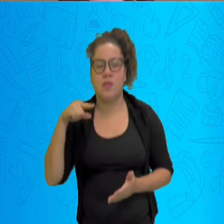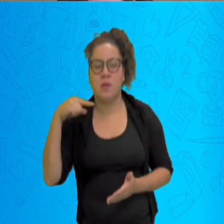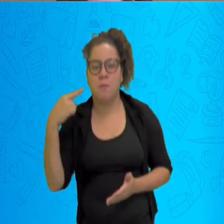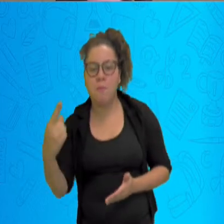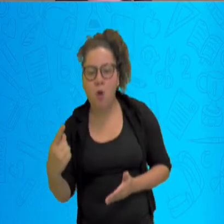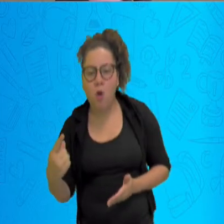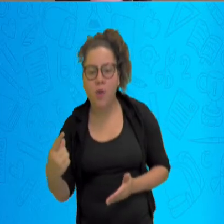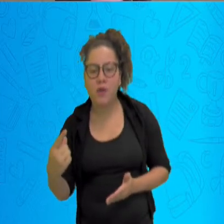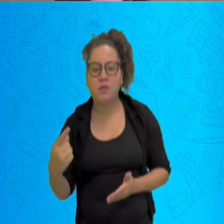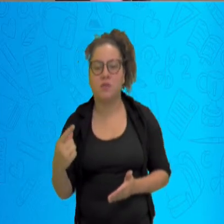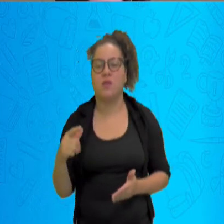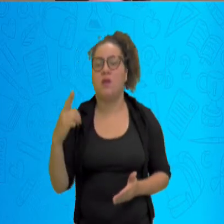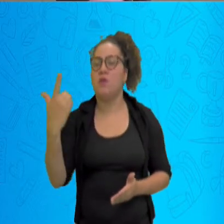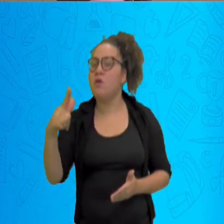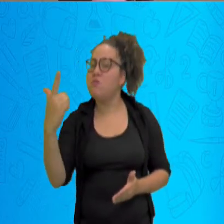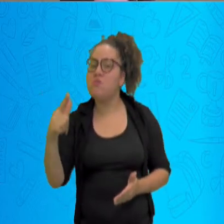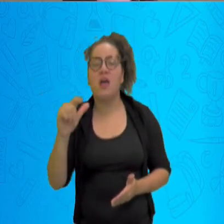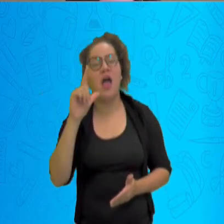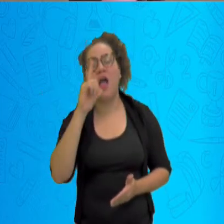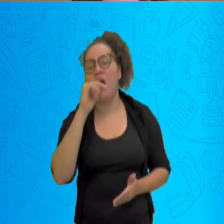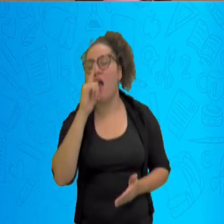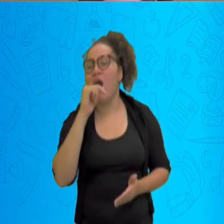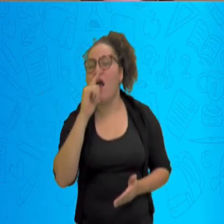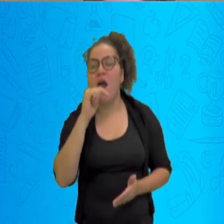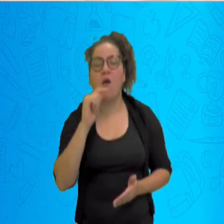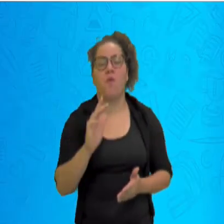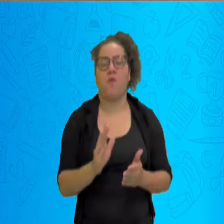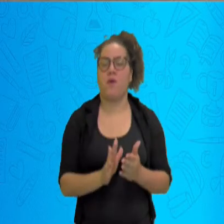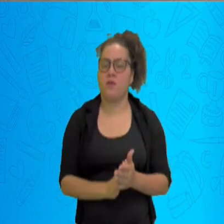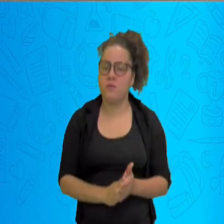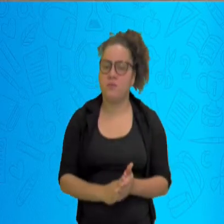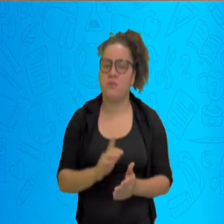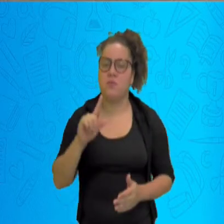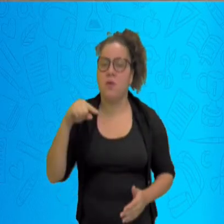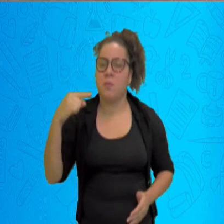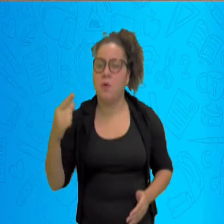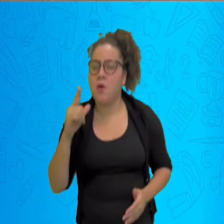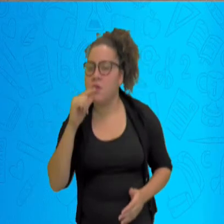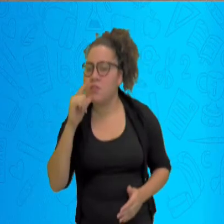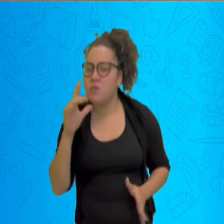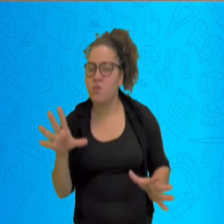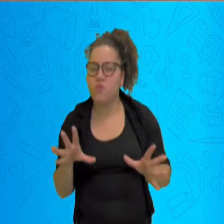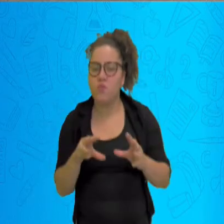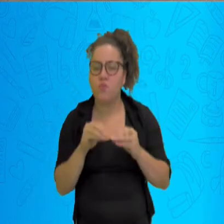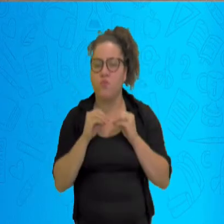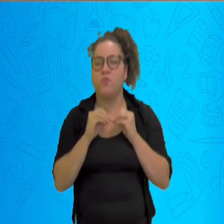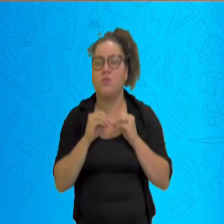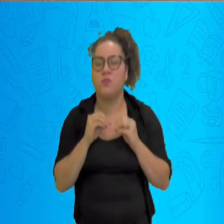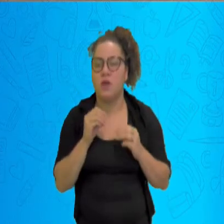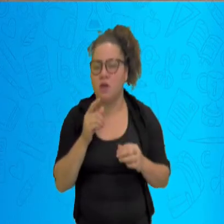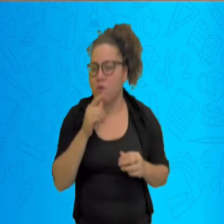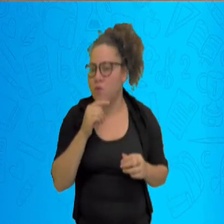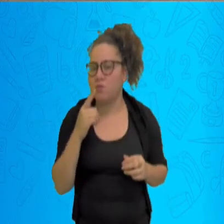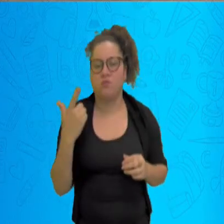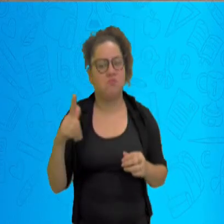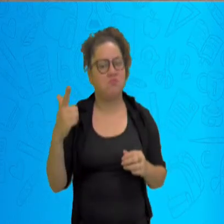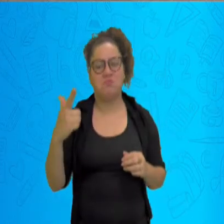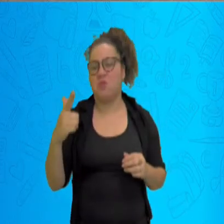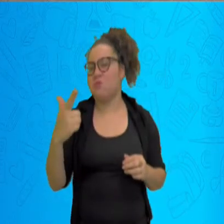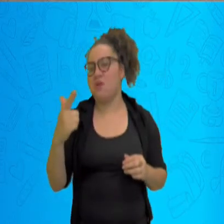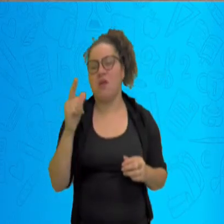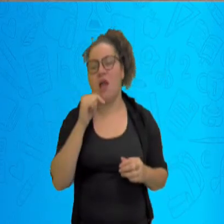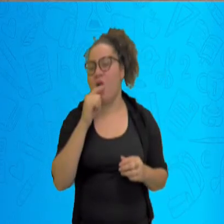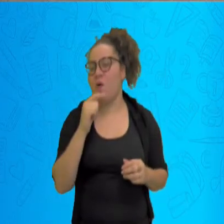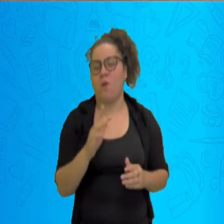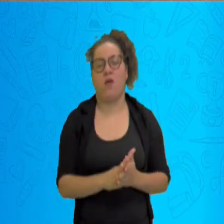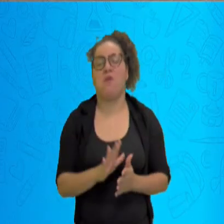Horas depois, quando você volta naquele espaço que você lavou, você vai ver que a água já não existe ali